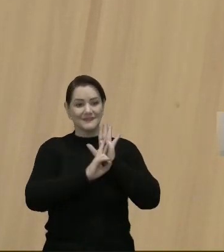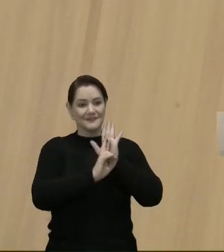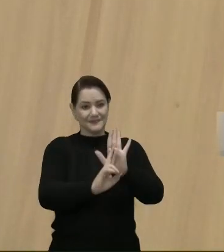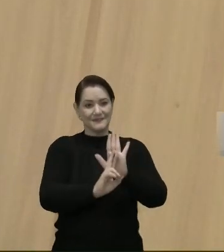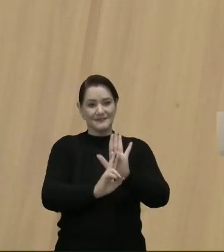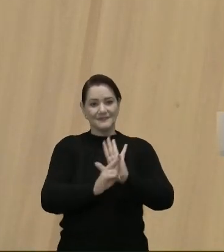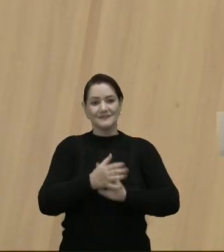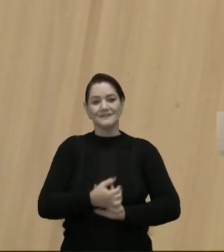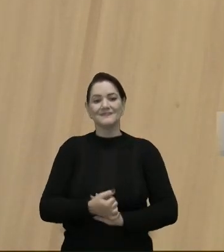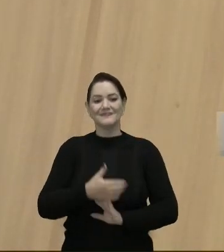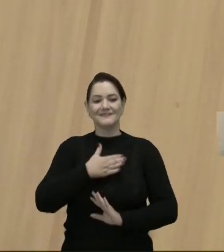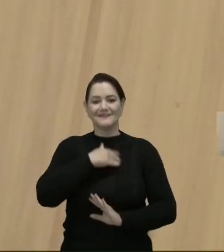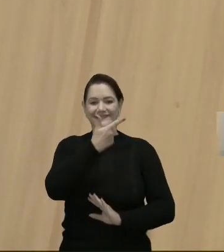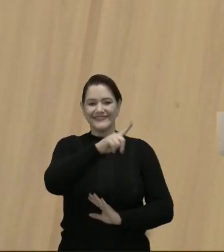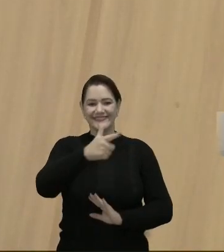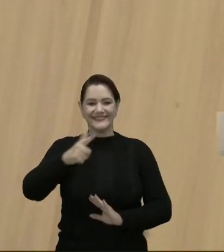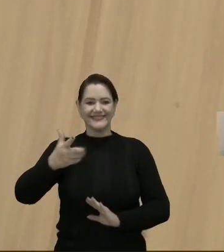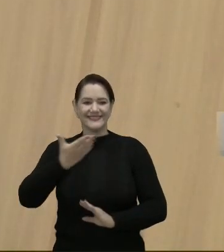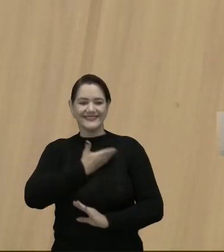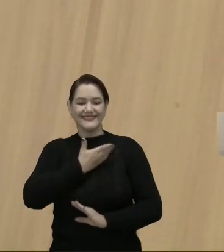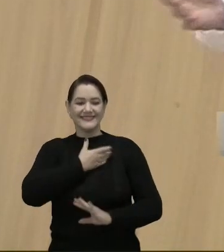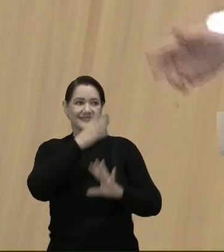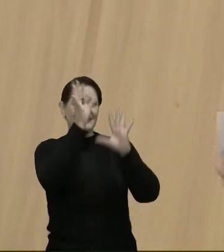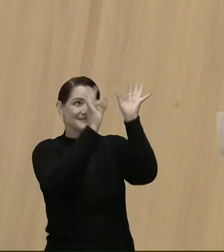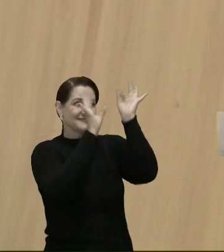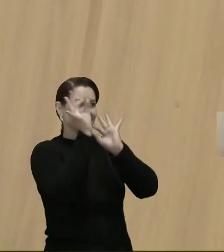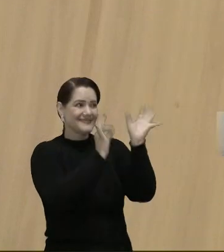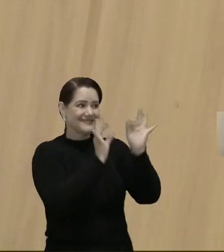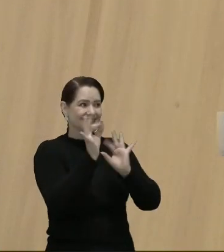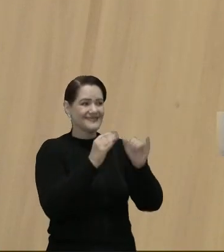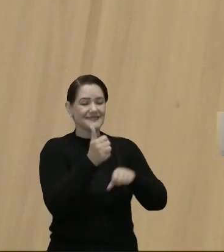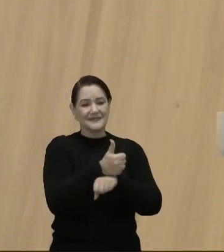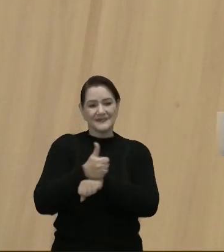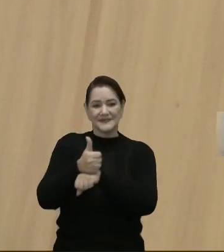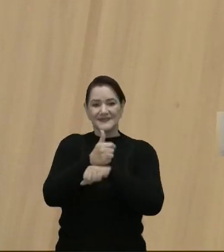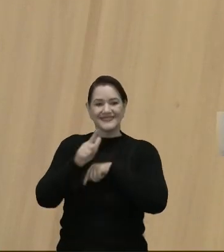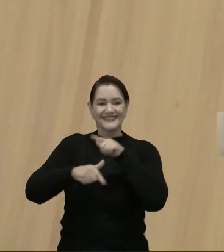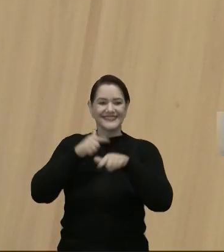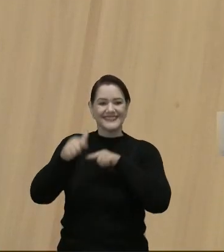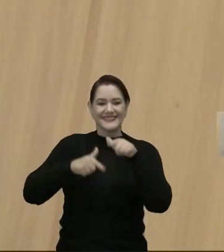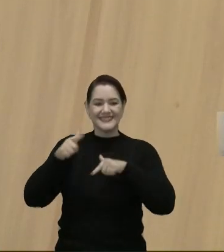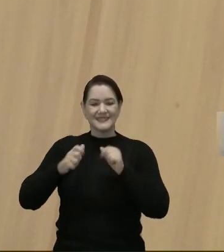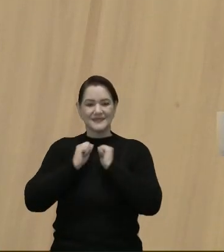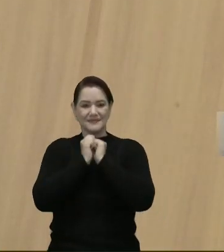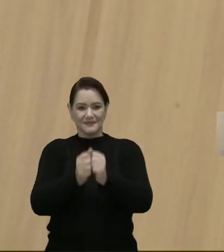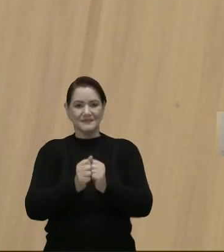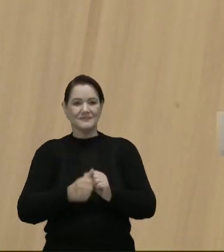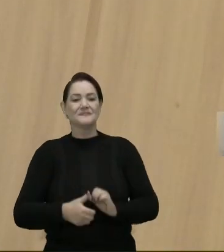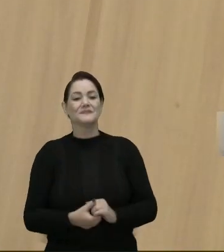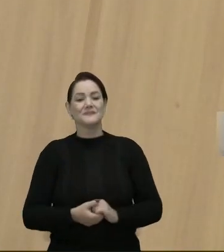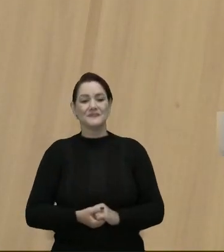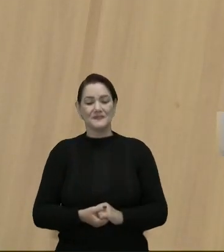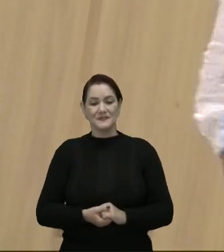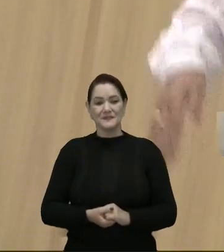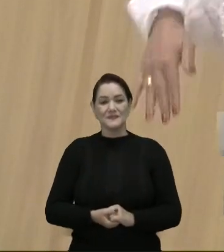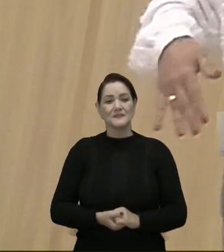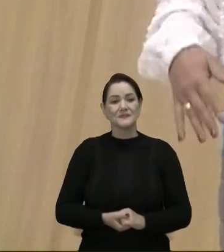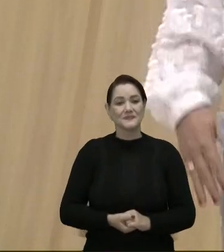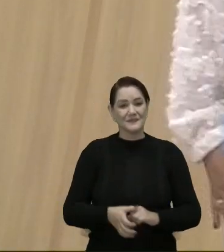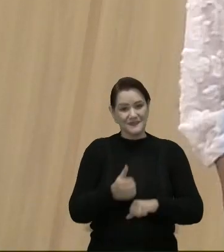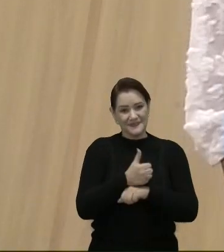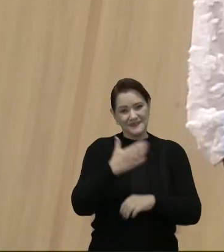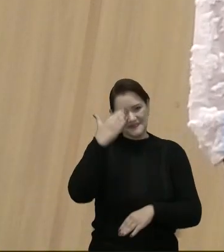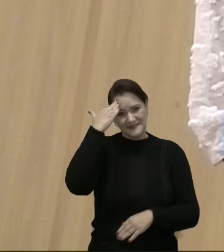meus outros colegas decoradores e todos os profissionais que trabalham na área, que é uma área, assim, que quem está